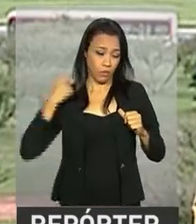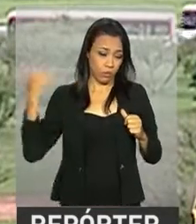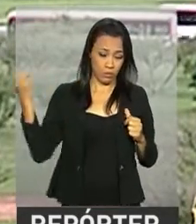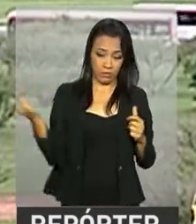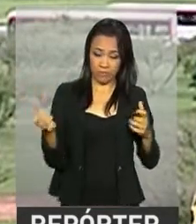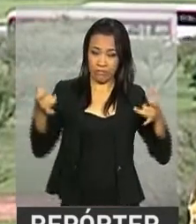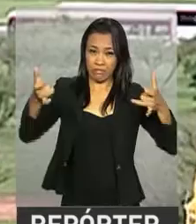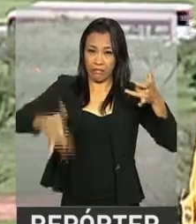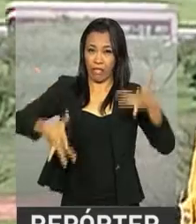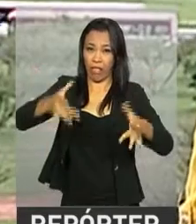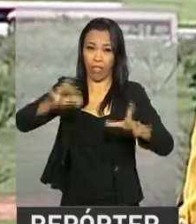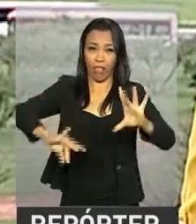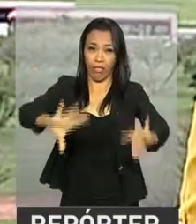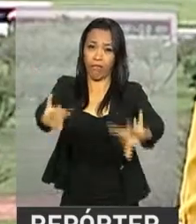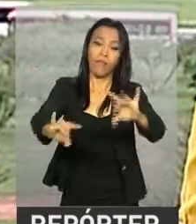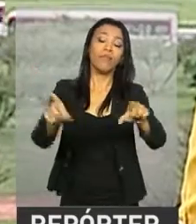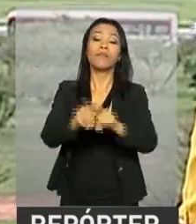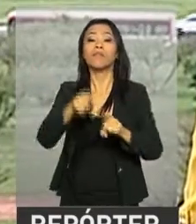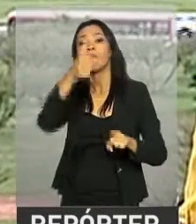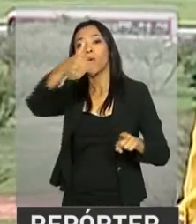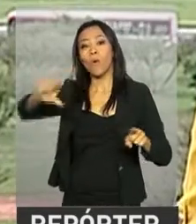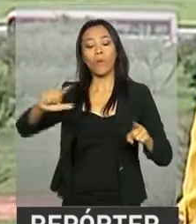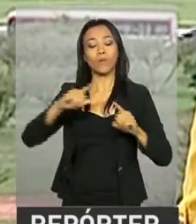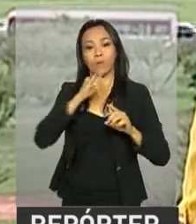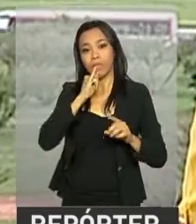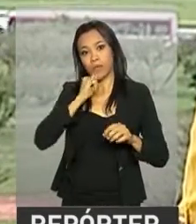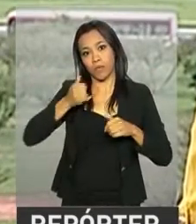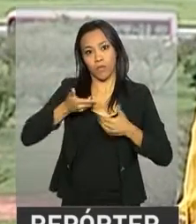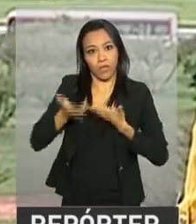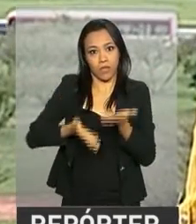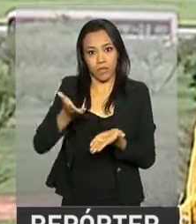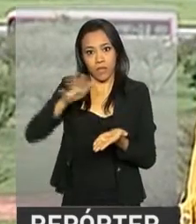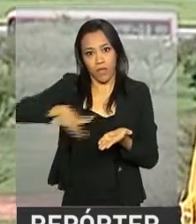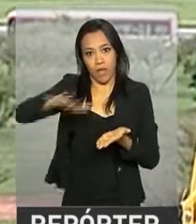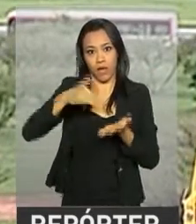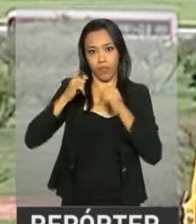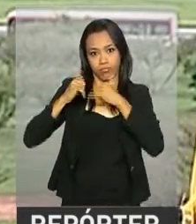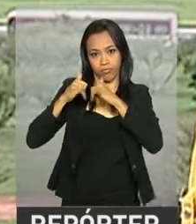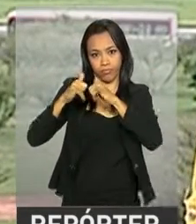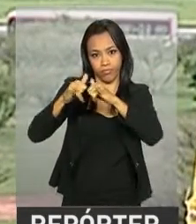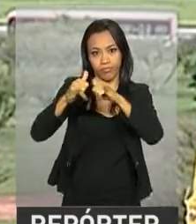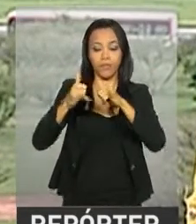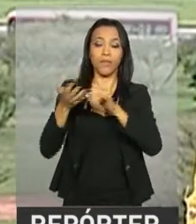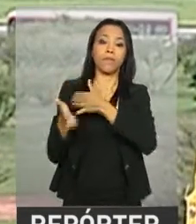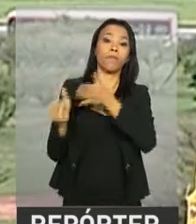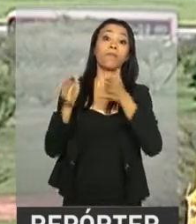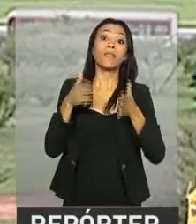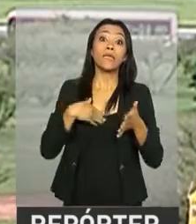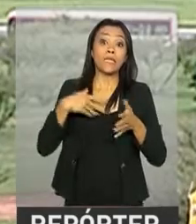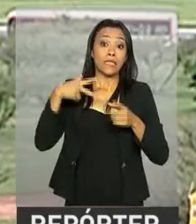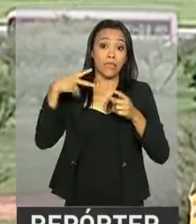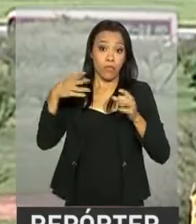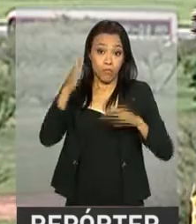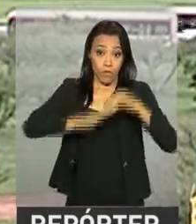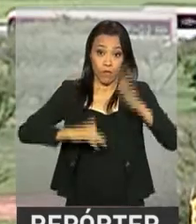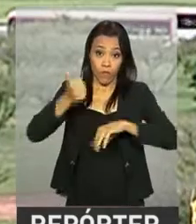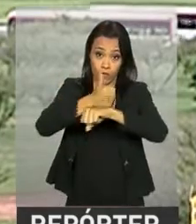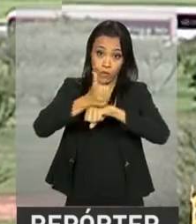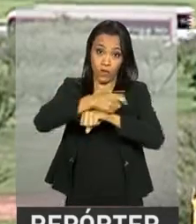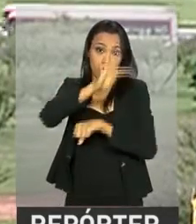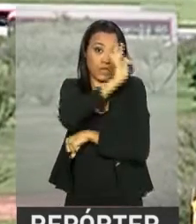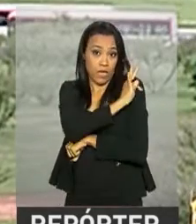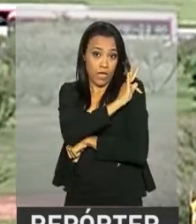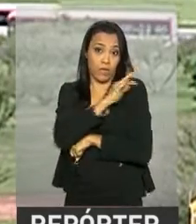no restabelecimento de serviços essenciais como de energia elétrica. Técnicos da Defesa Civil